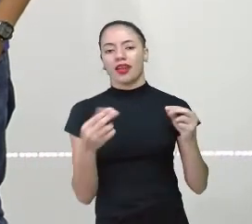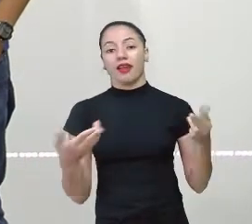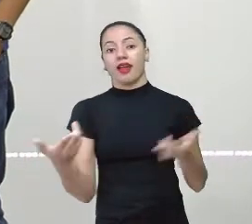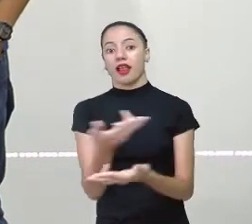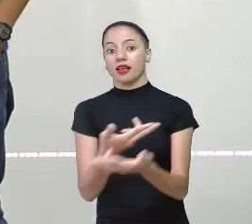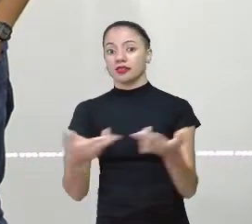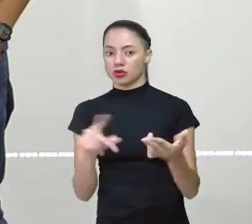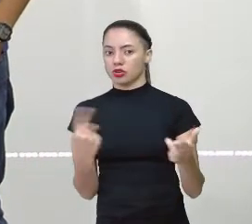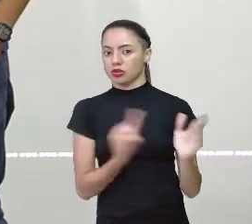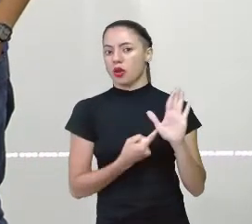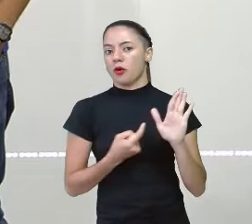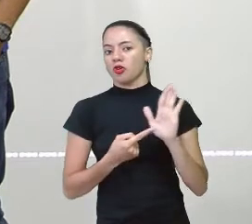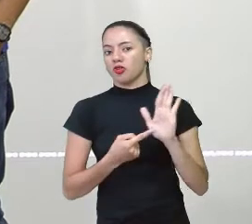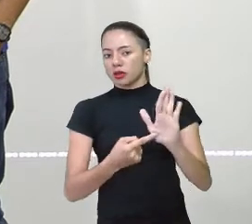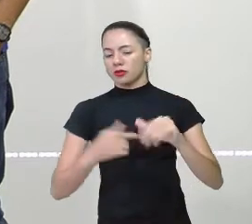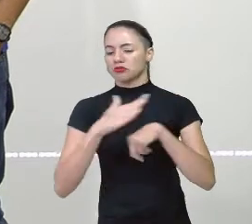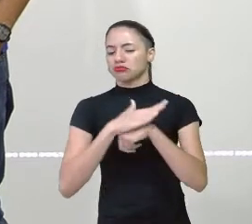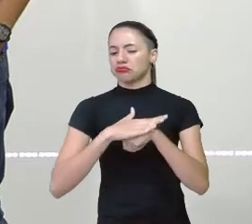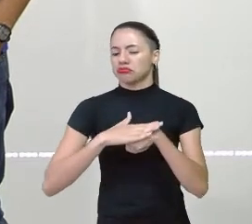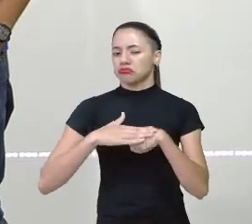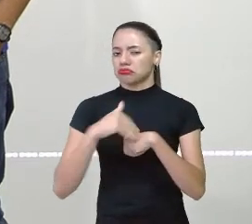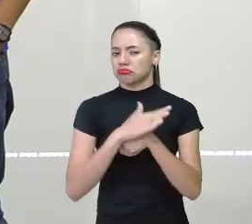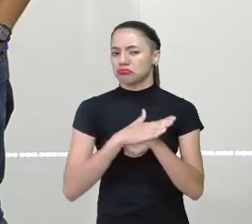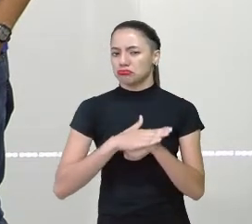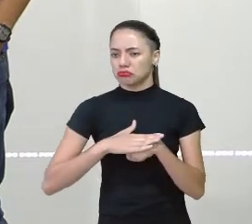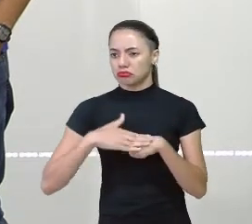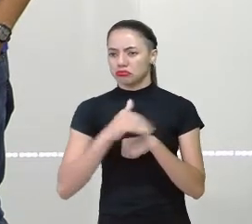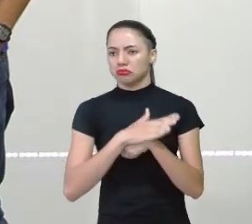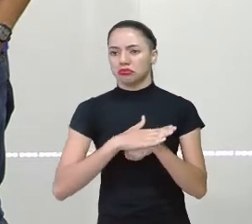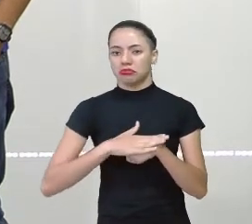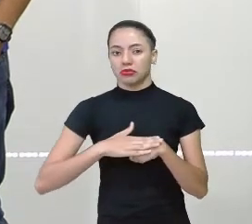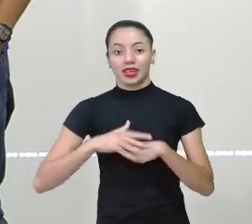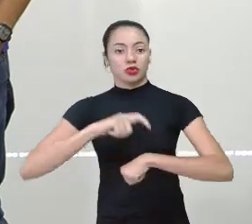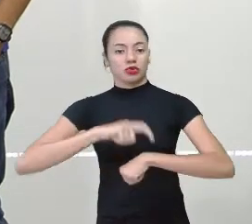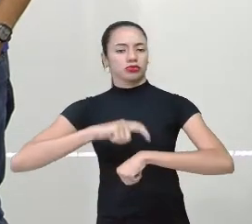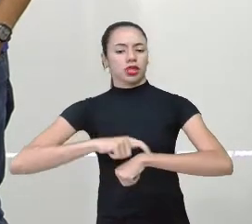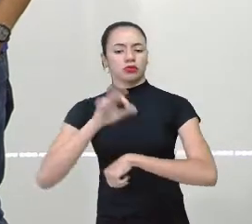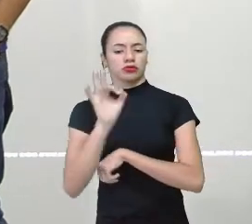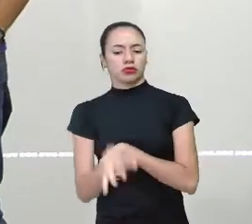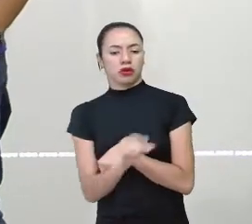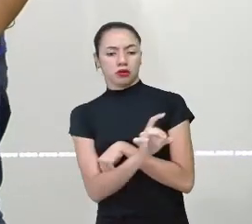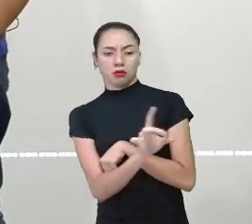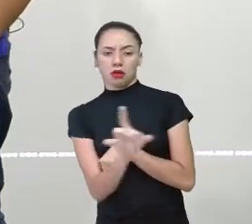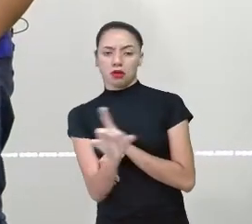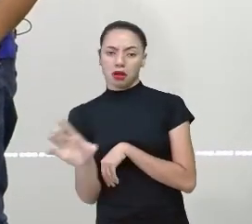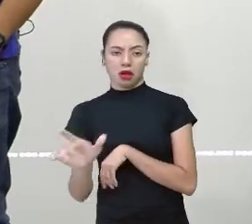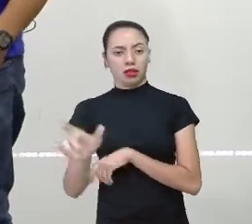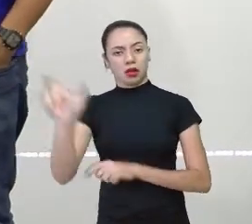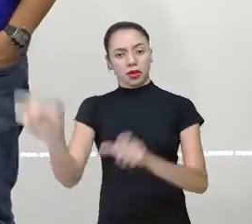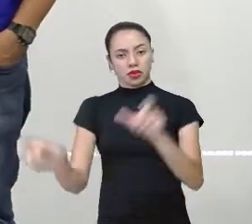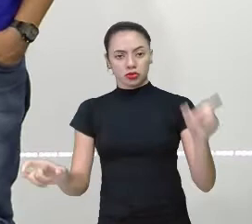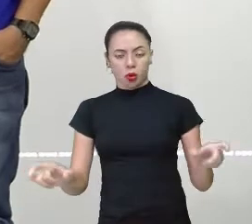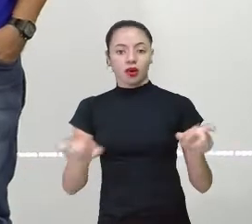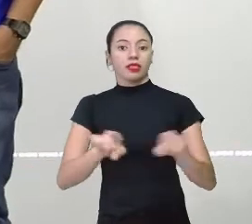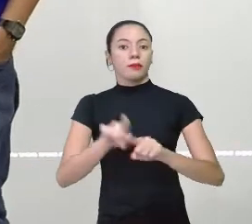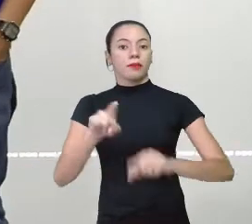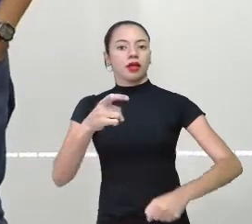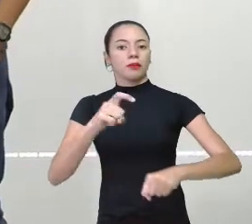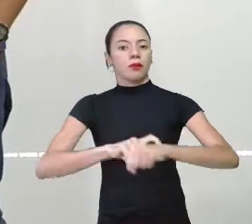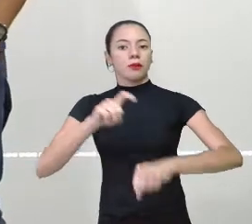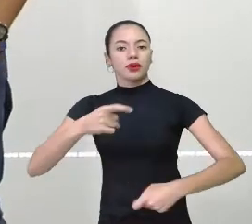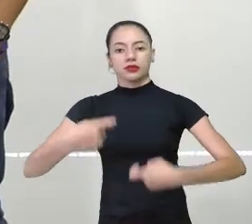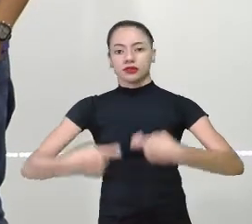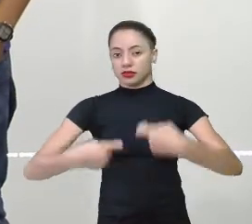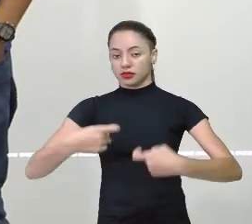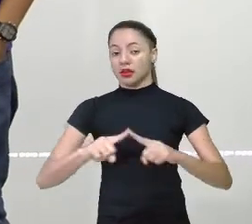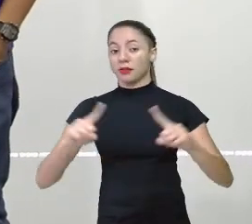trouxe, algo afetuoso, no tempo certo para cada pessoa, no ato sexual. Mas